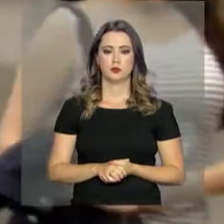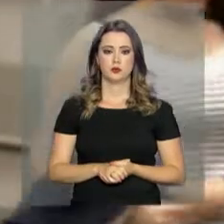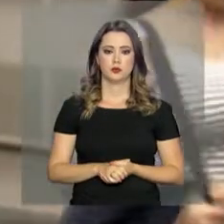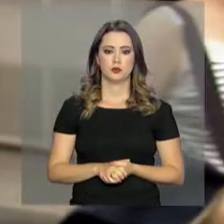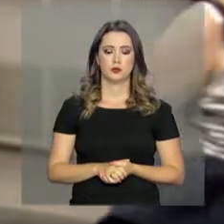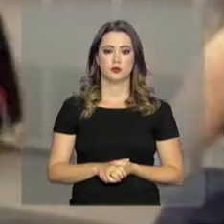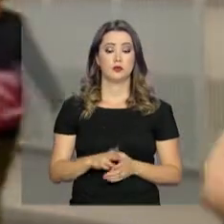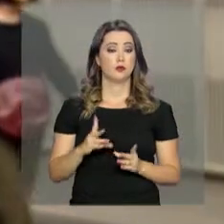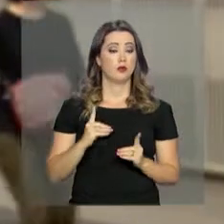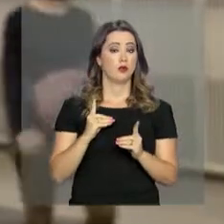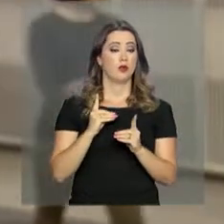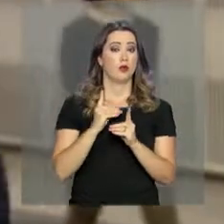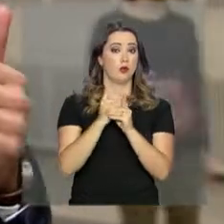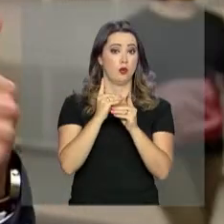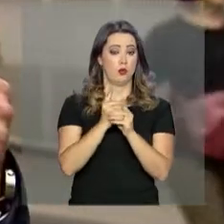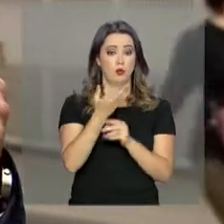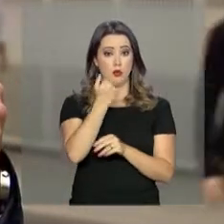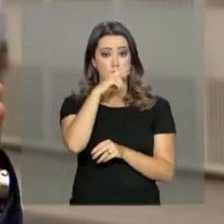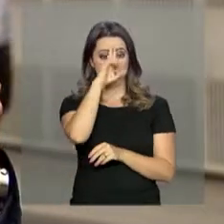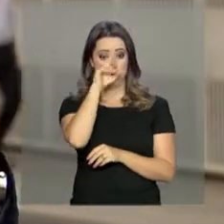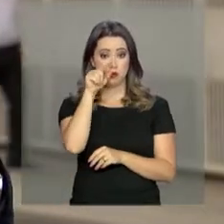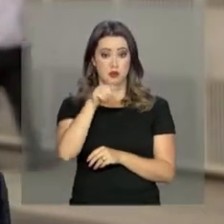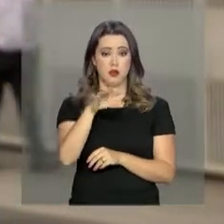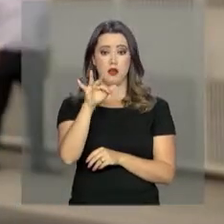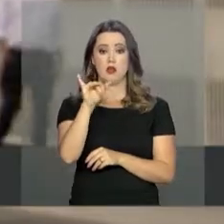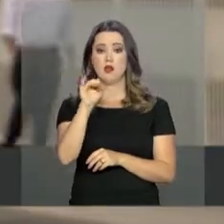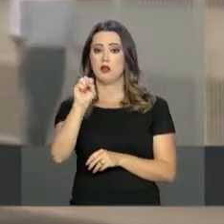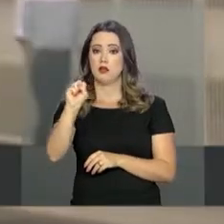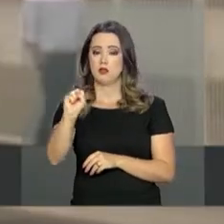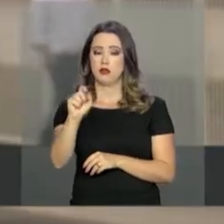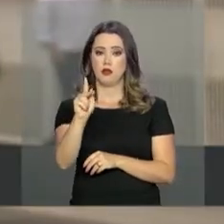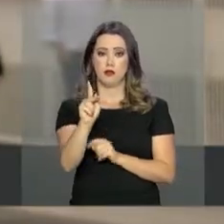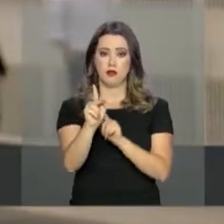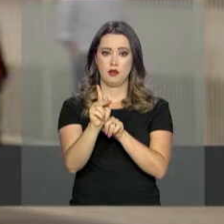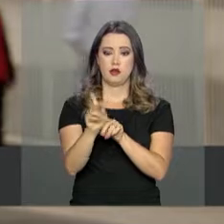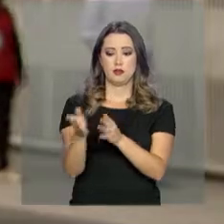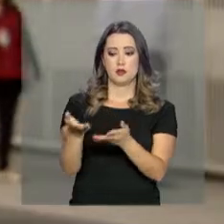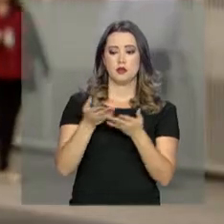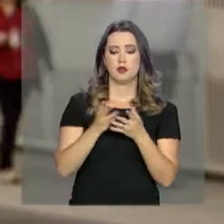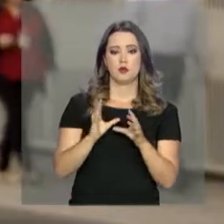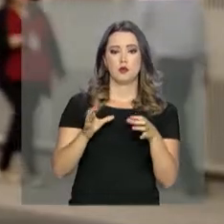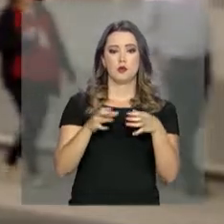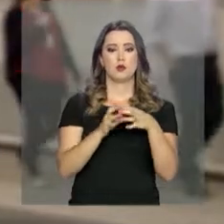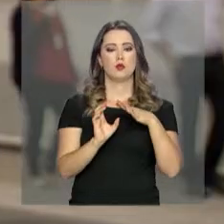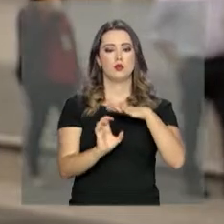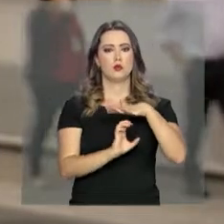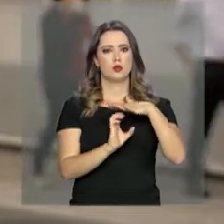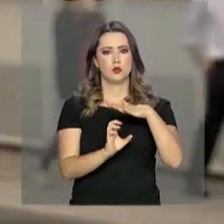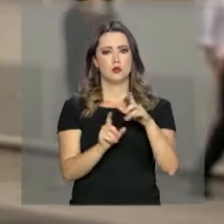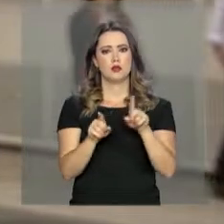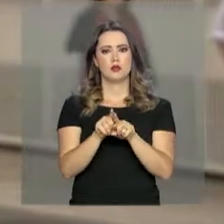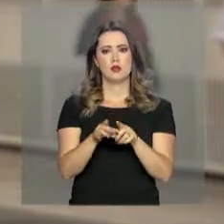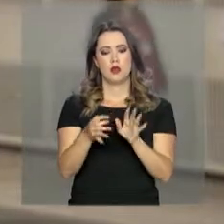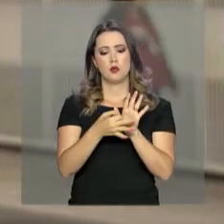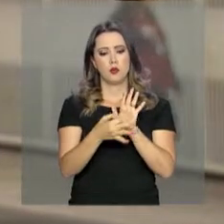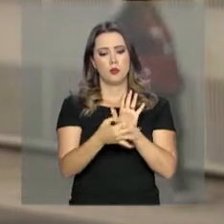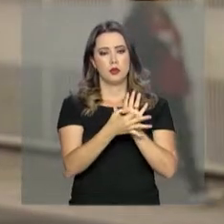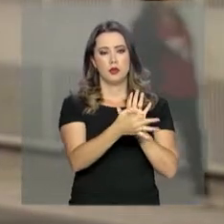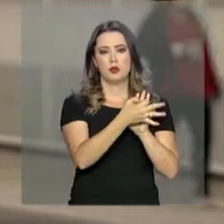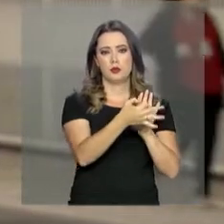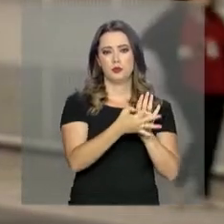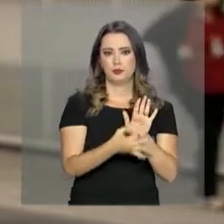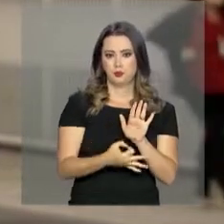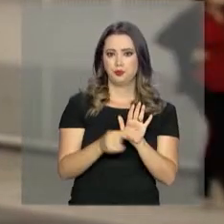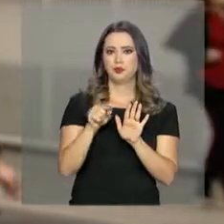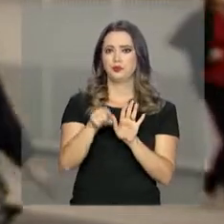durante o almoço realizado aqui na fiesp o presidente michel temer recebeu um conjunto de sugestões dos representantes do